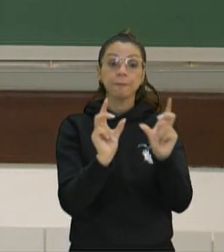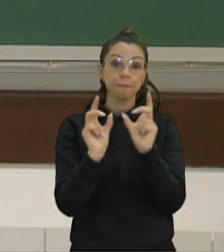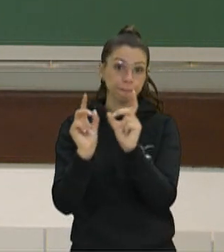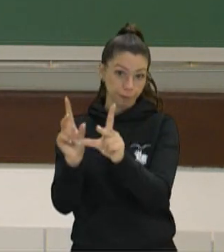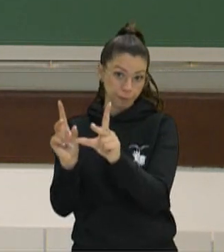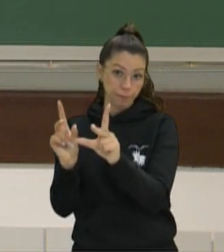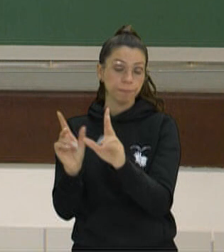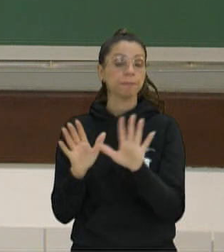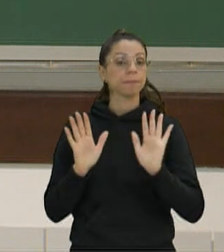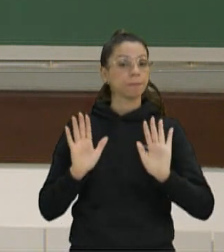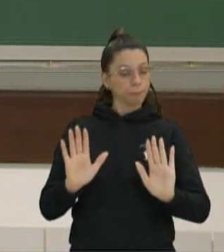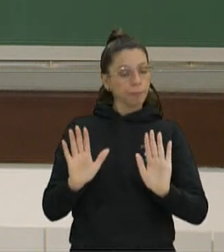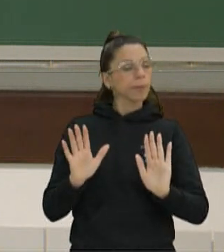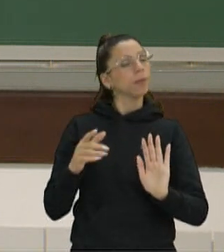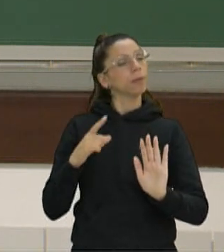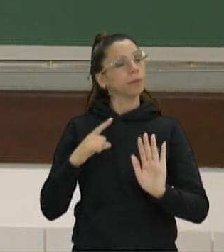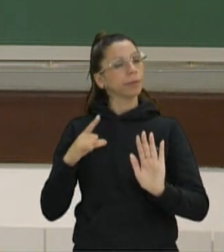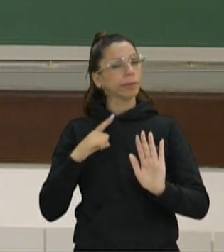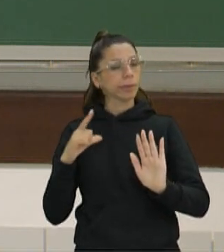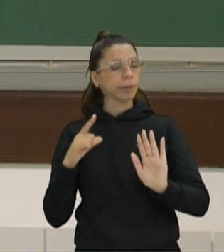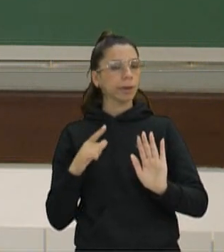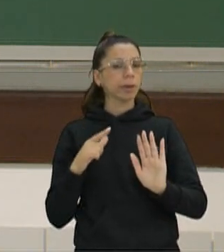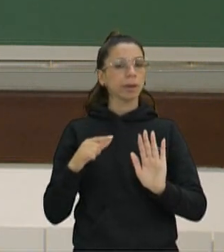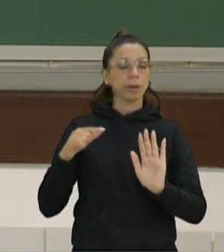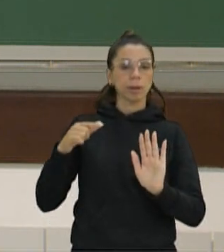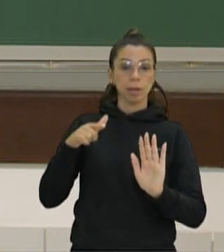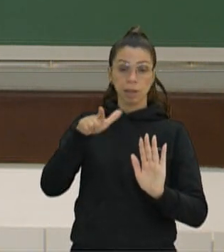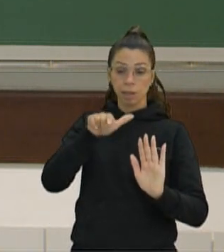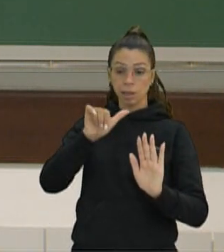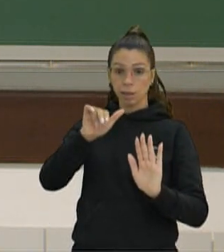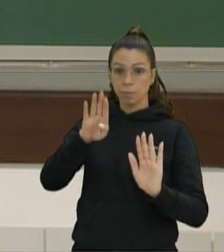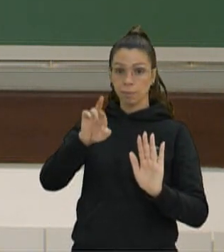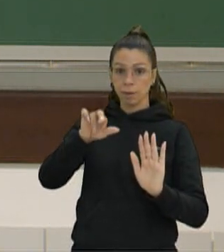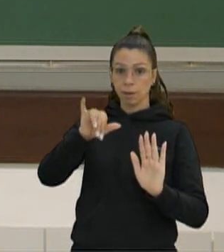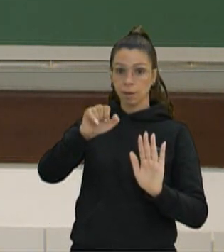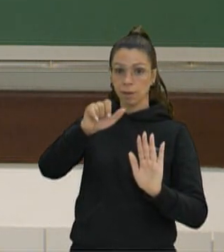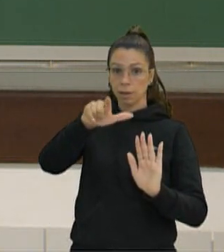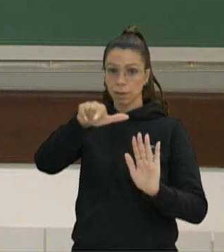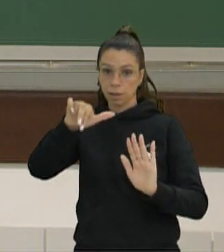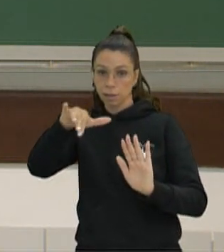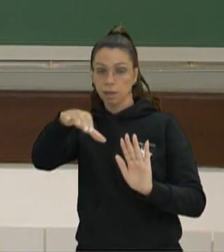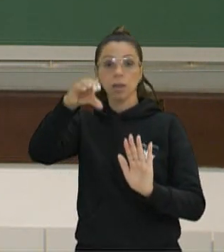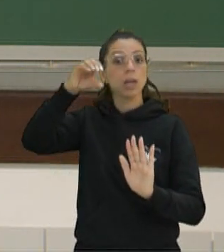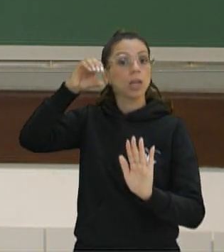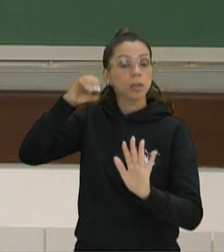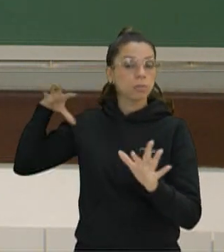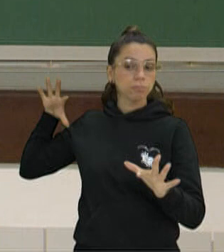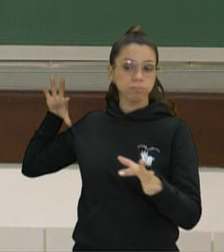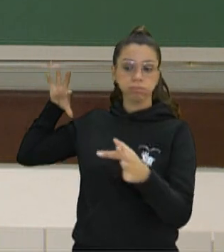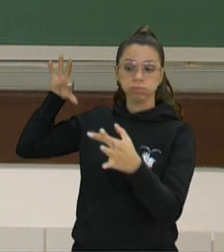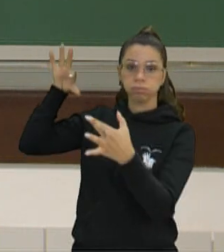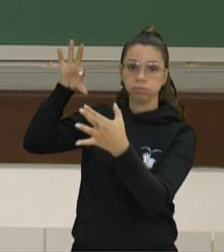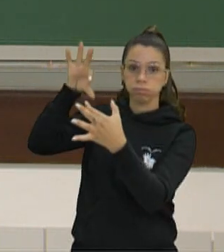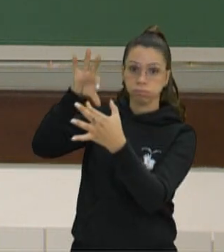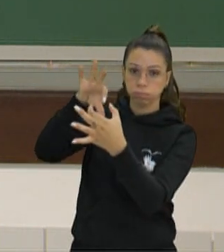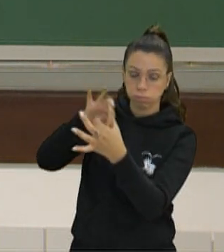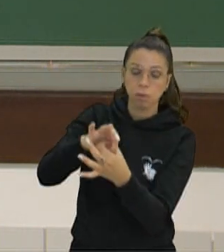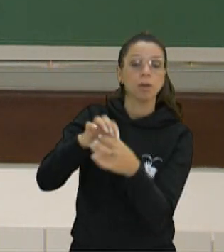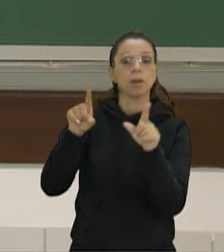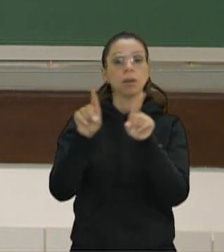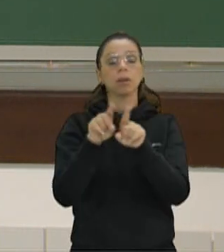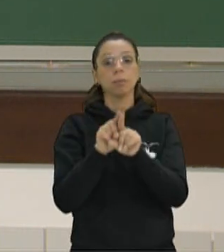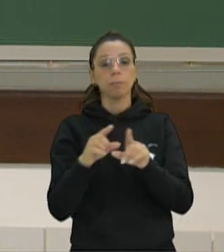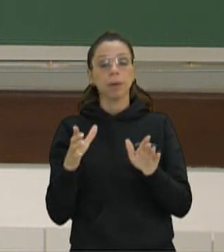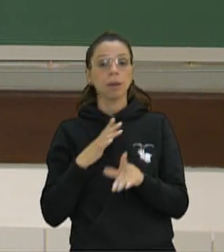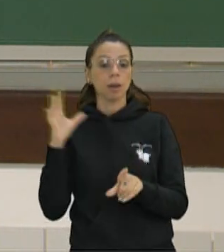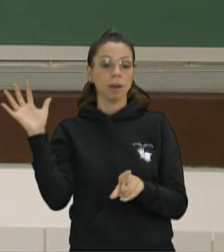vai pegar umas ideias lá do liberalismo ainda, né? Principalmente com relação à redução do aparato do Estado e da sua intervenção na